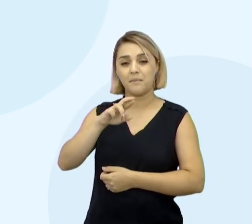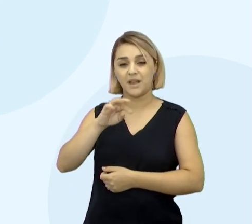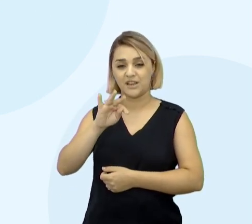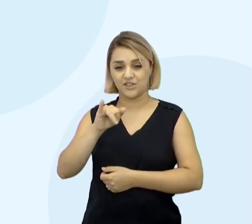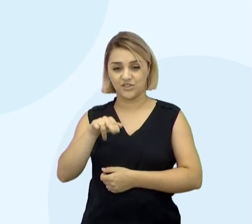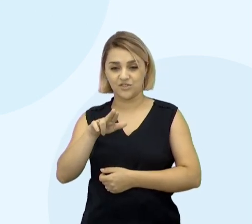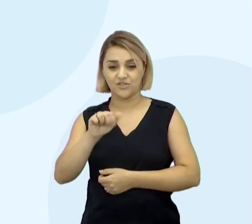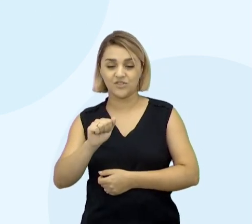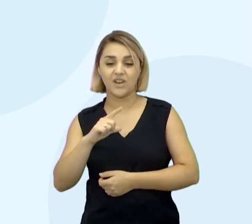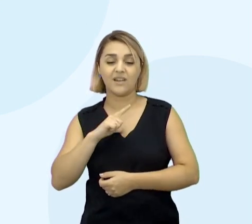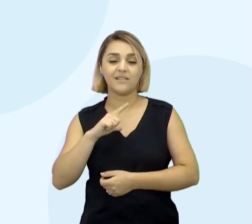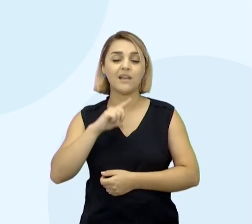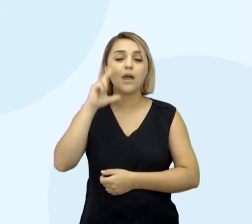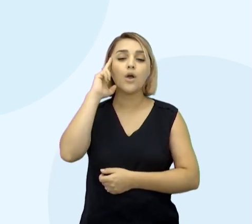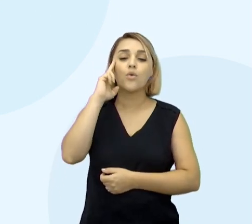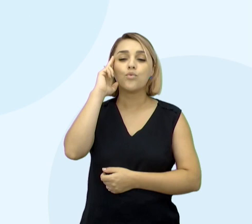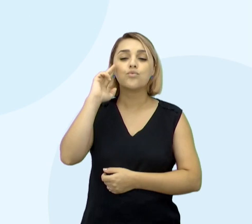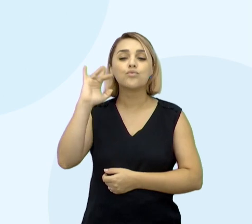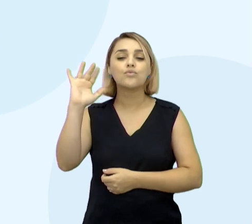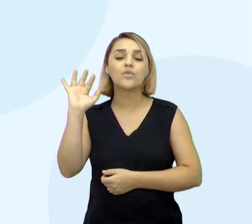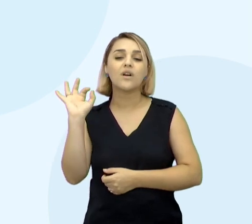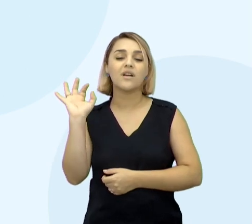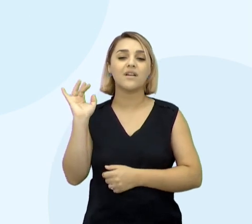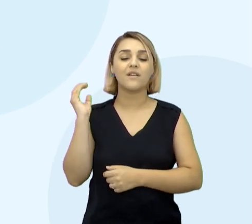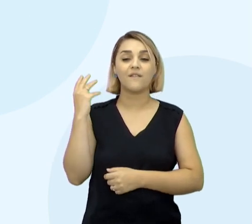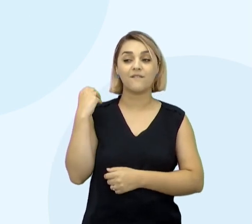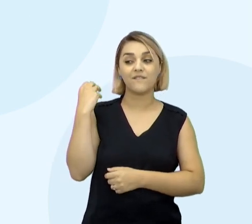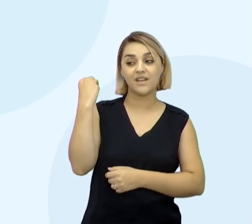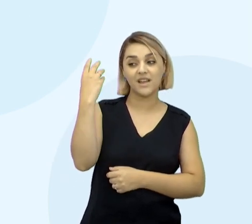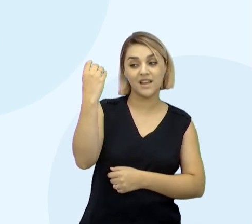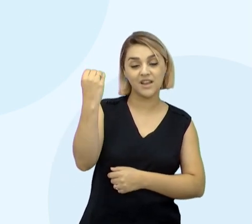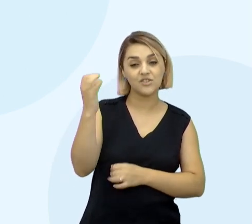e planejou durante um ano uma viagem ao Japão.